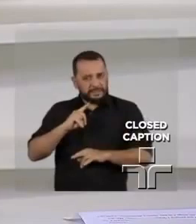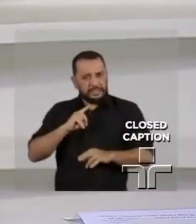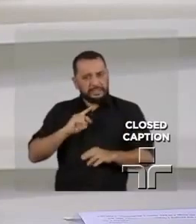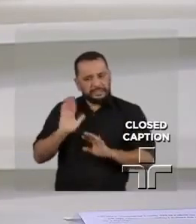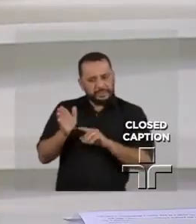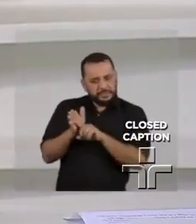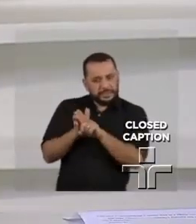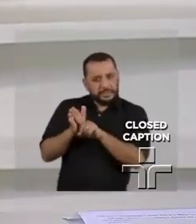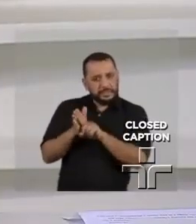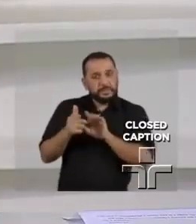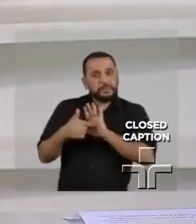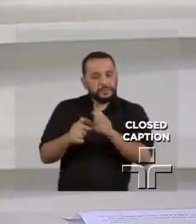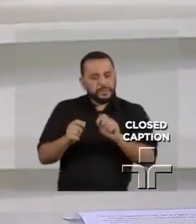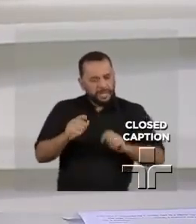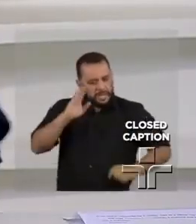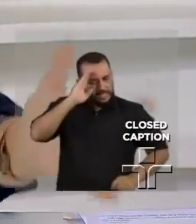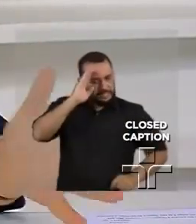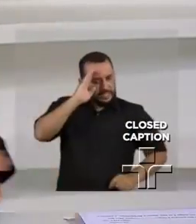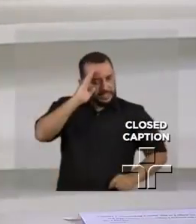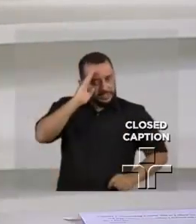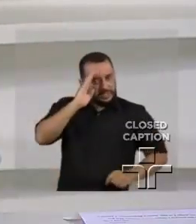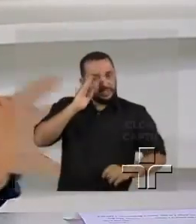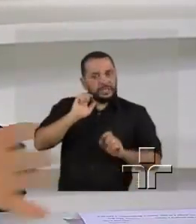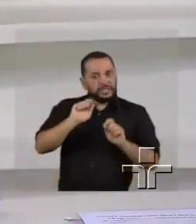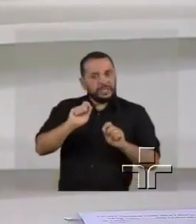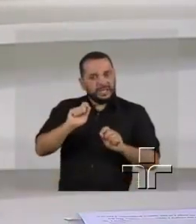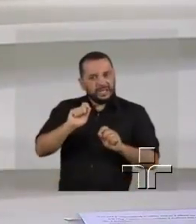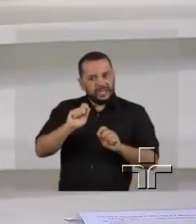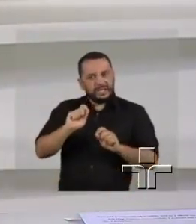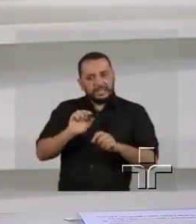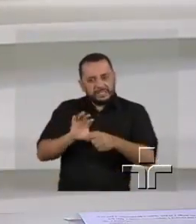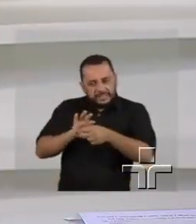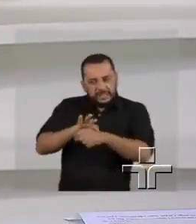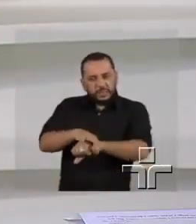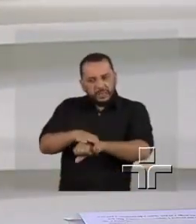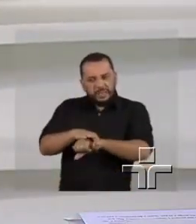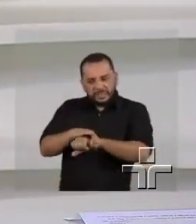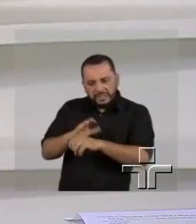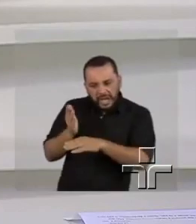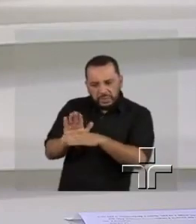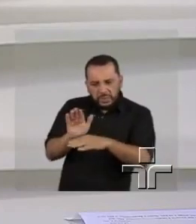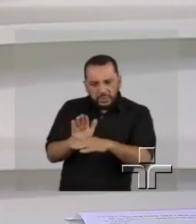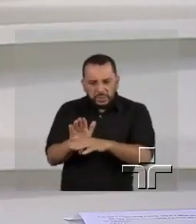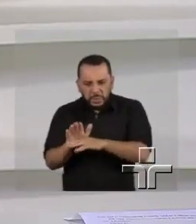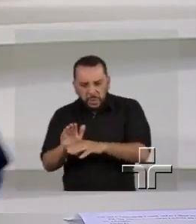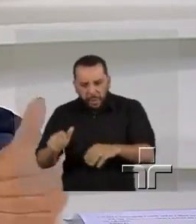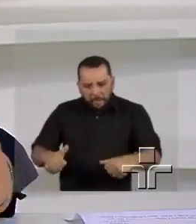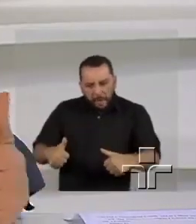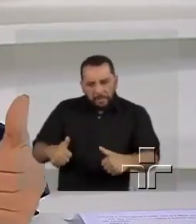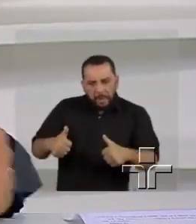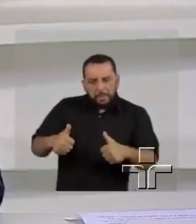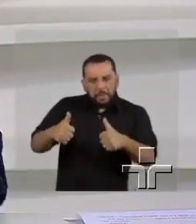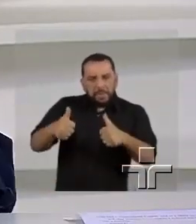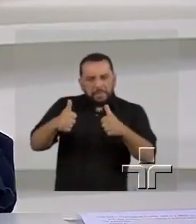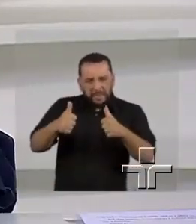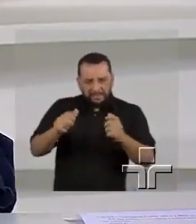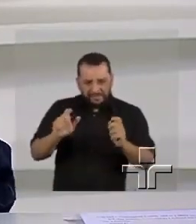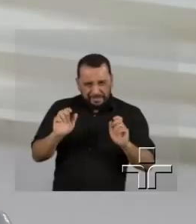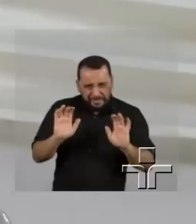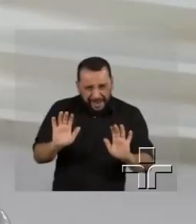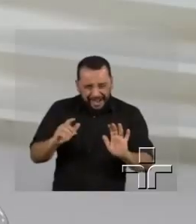pela intervenção, período de intervenção na segurança pública, mas eu não acredito que o conhecimento